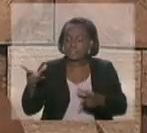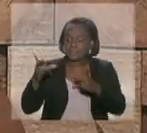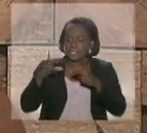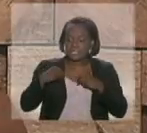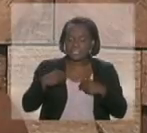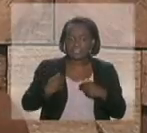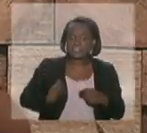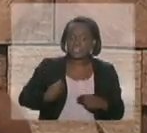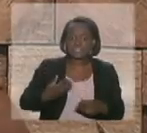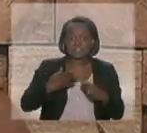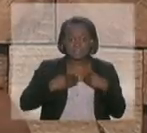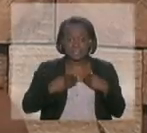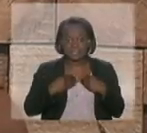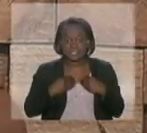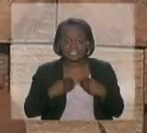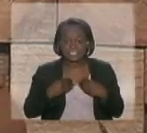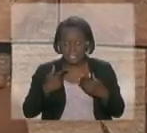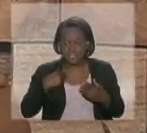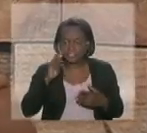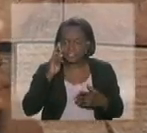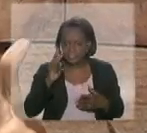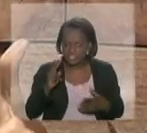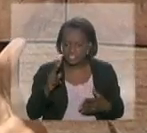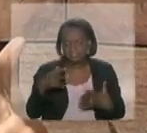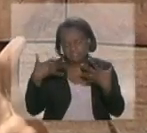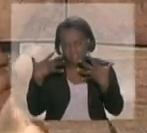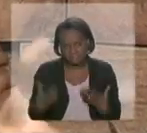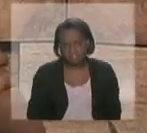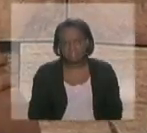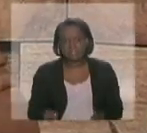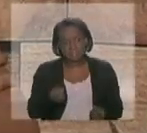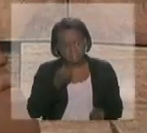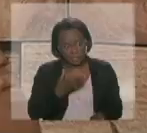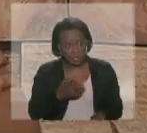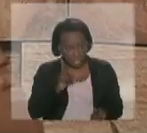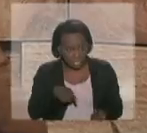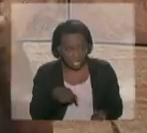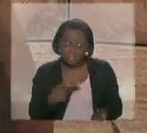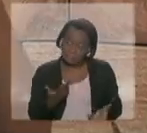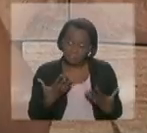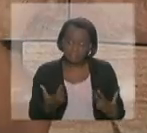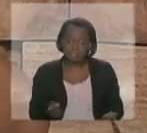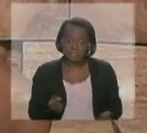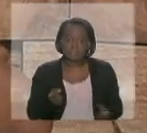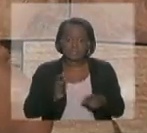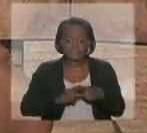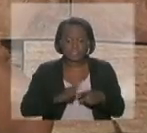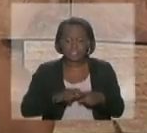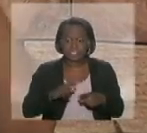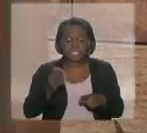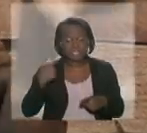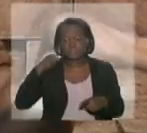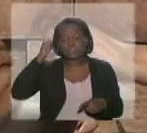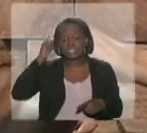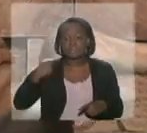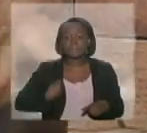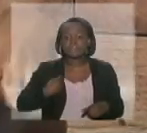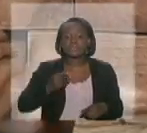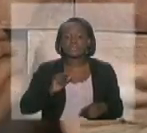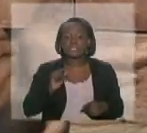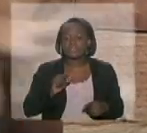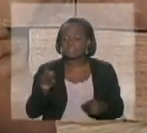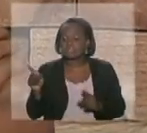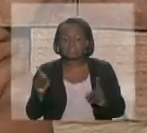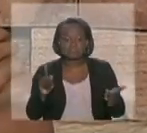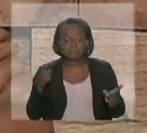cantora foram presentes que a vida me deu que eu encarei de frente falei ah tá é isso porque até então eu não